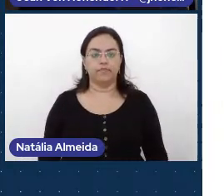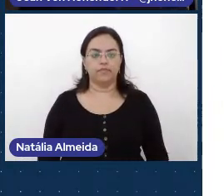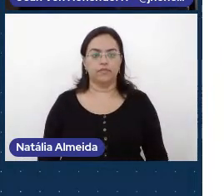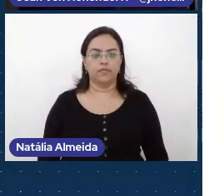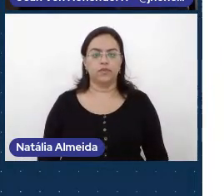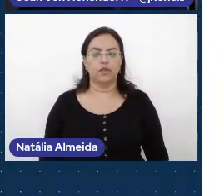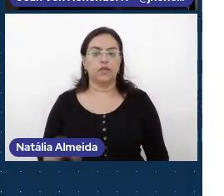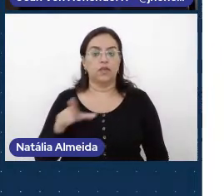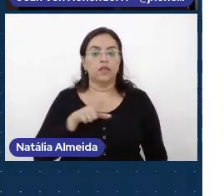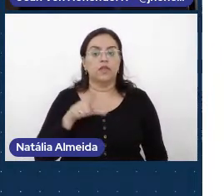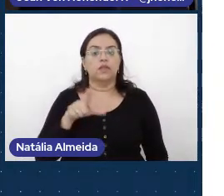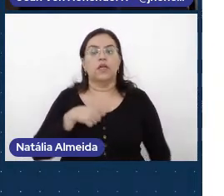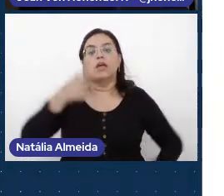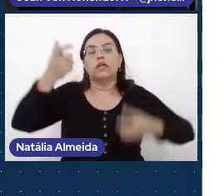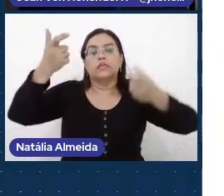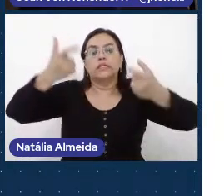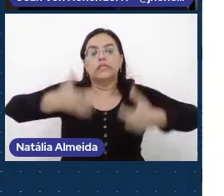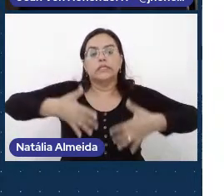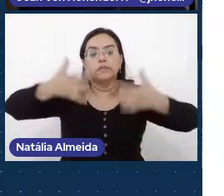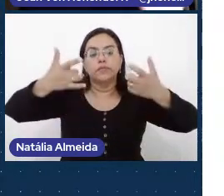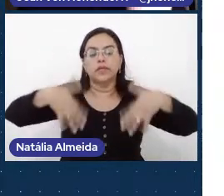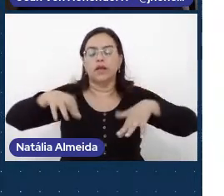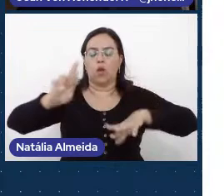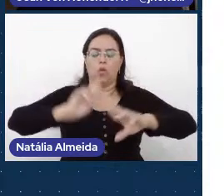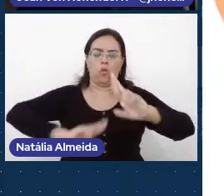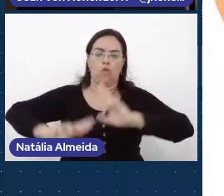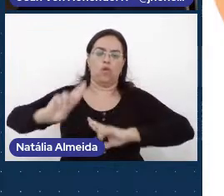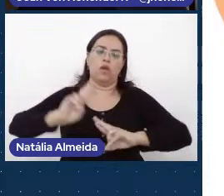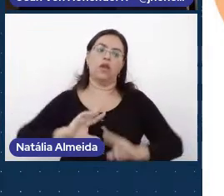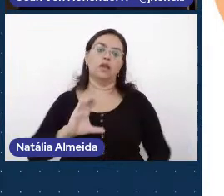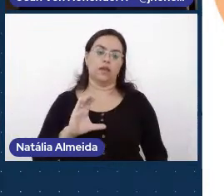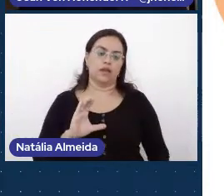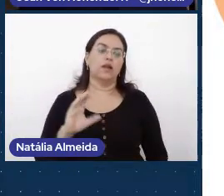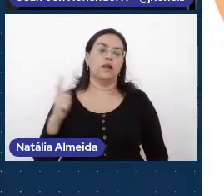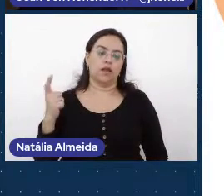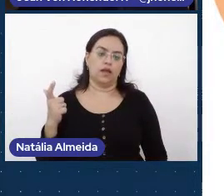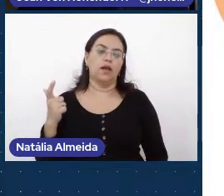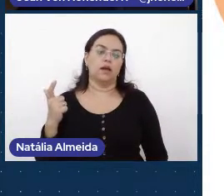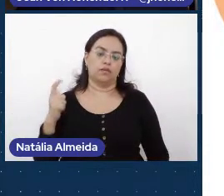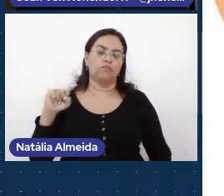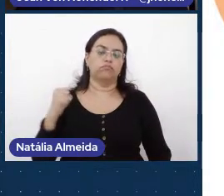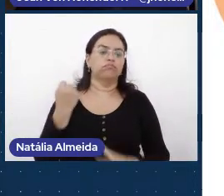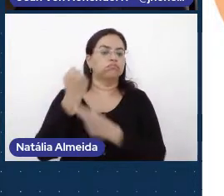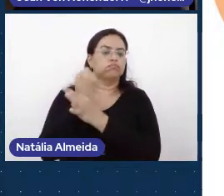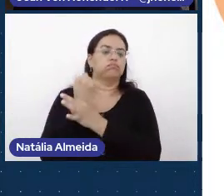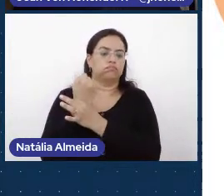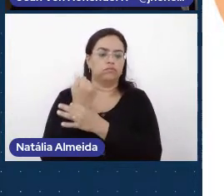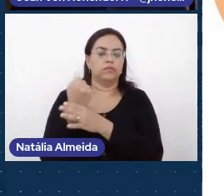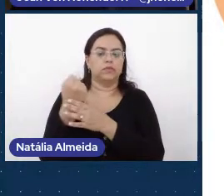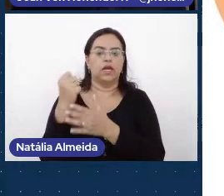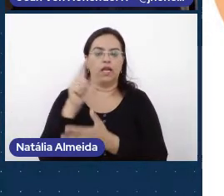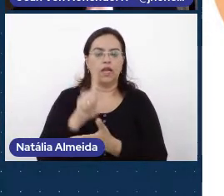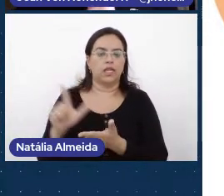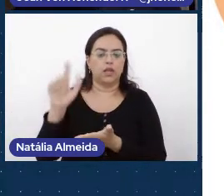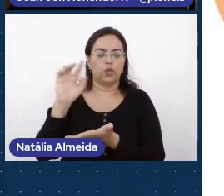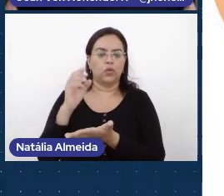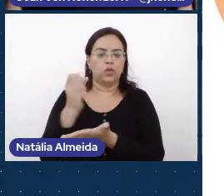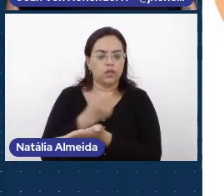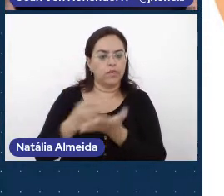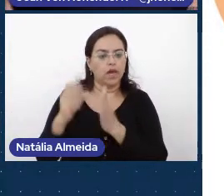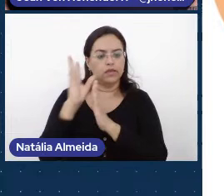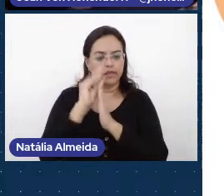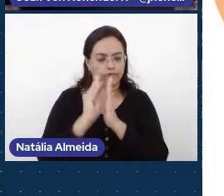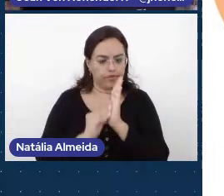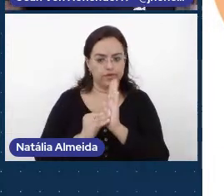a explicação que é dada para esses resultados, obviamente, com respaldo na literatura prévia. E aí, o que que